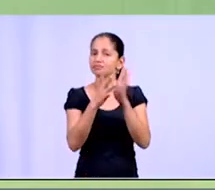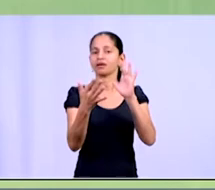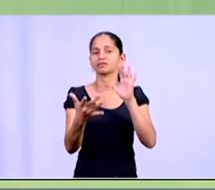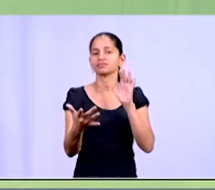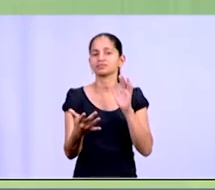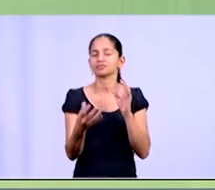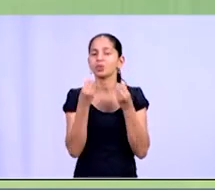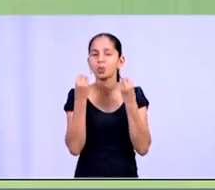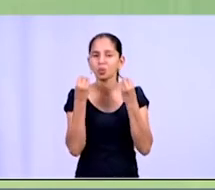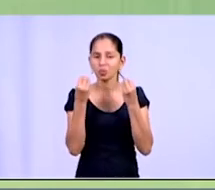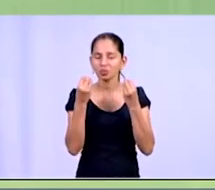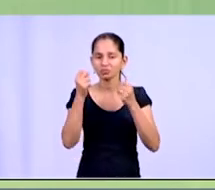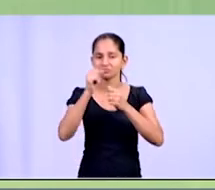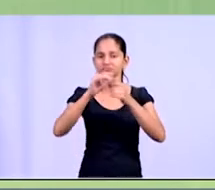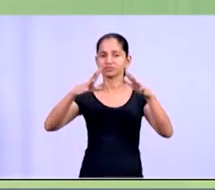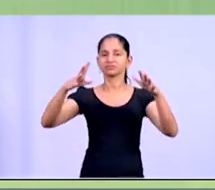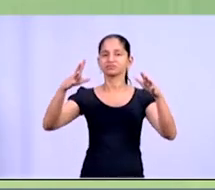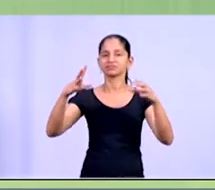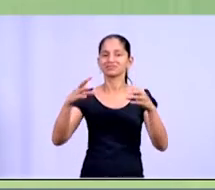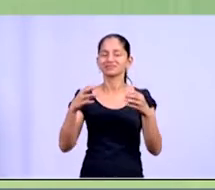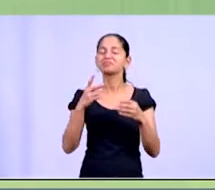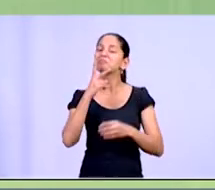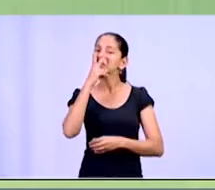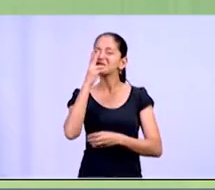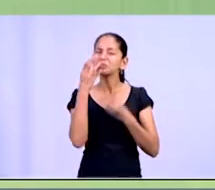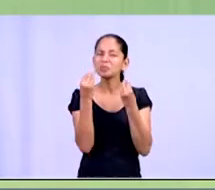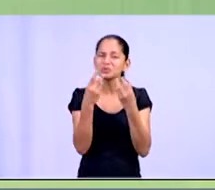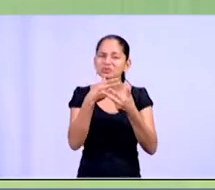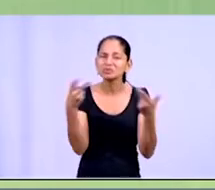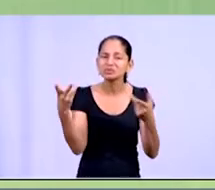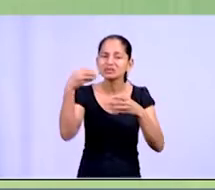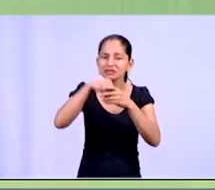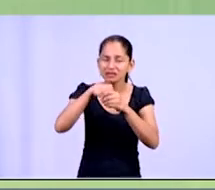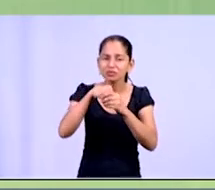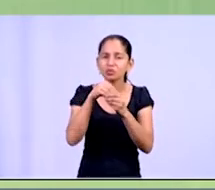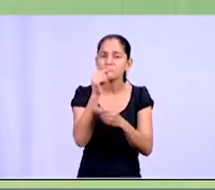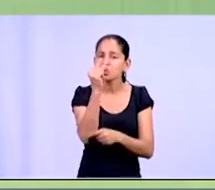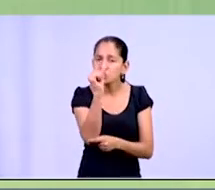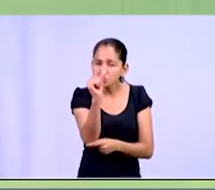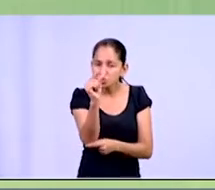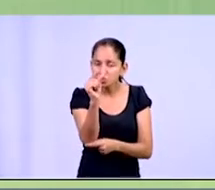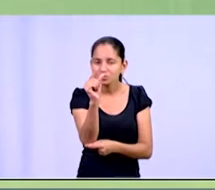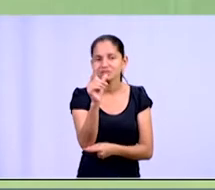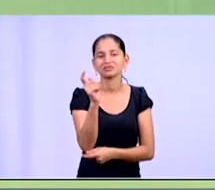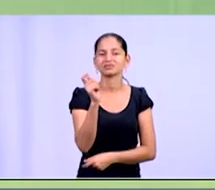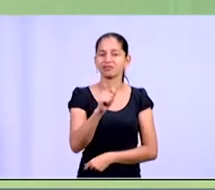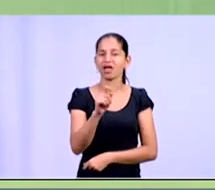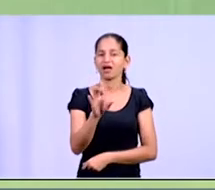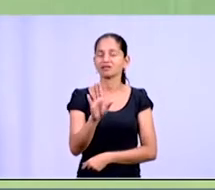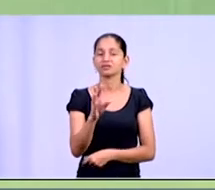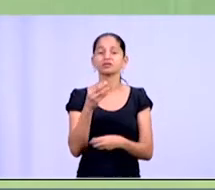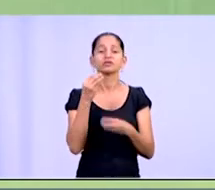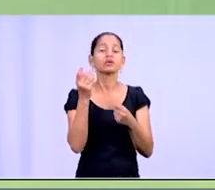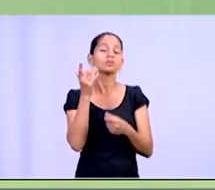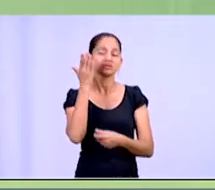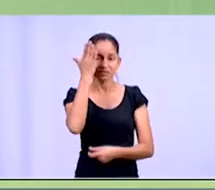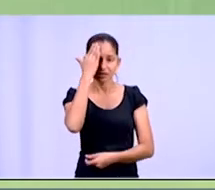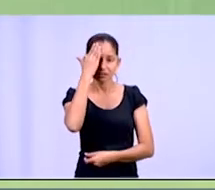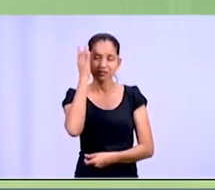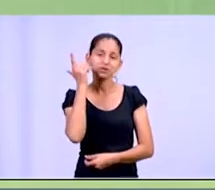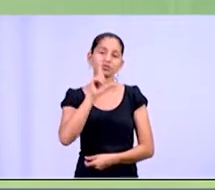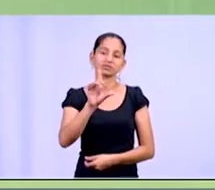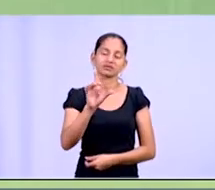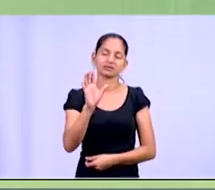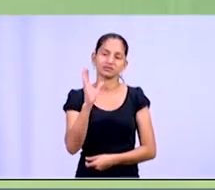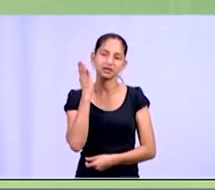interessante como você consegue colocar tanta coisa dentro de um chip, né? E como é que eu sei que a gente consegue?